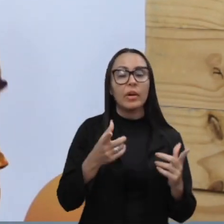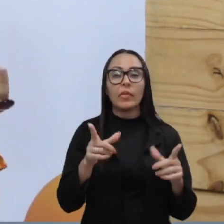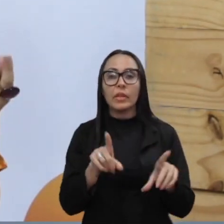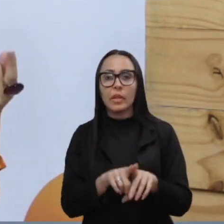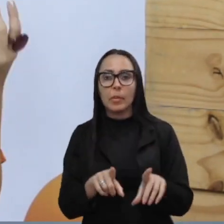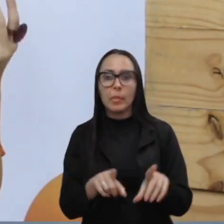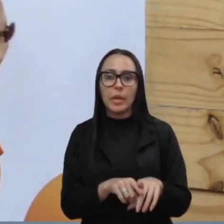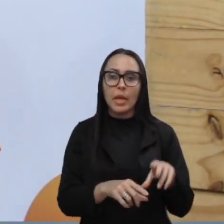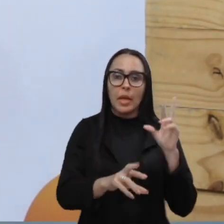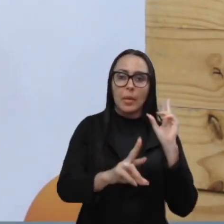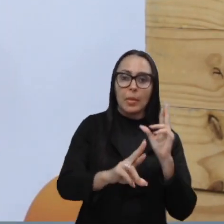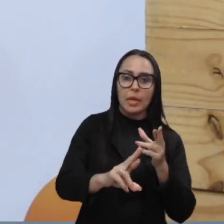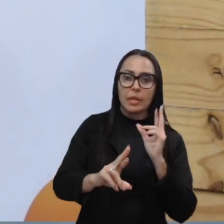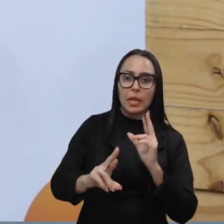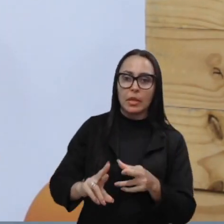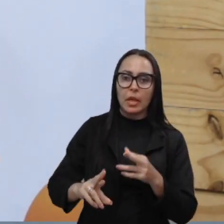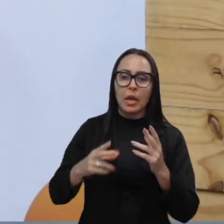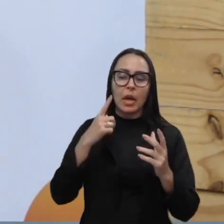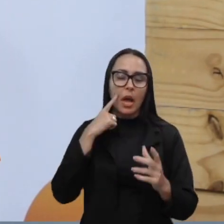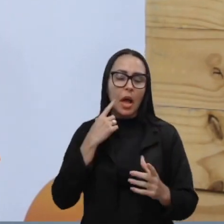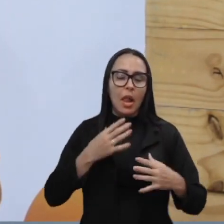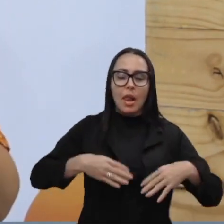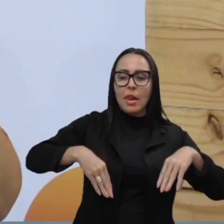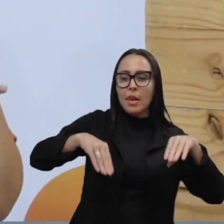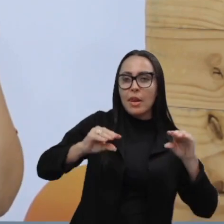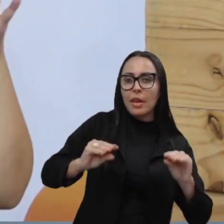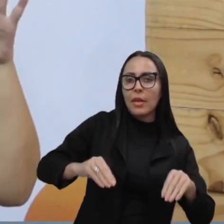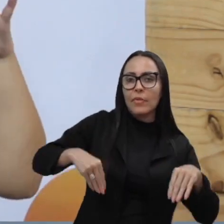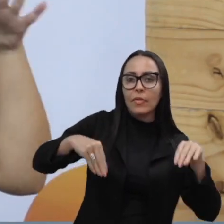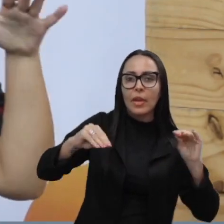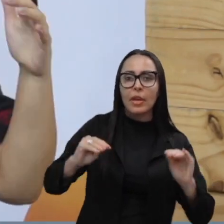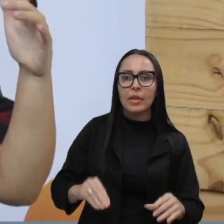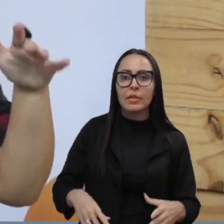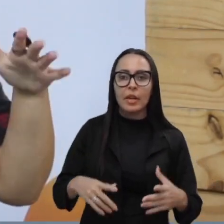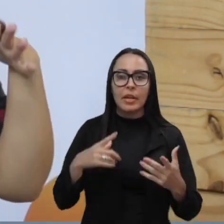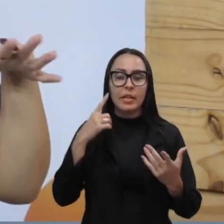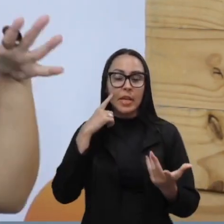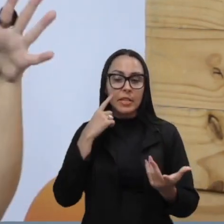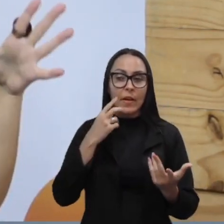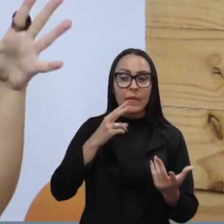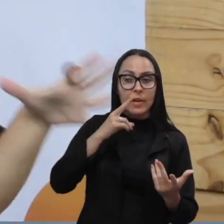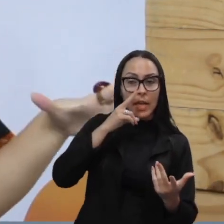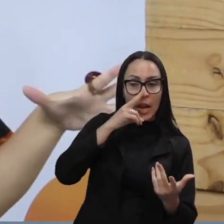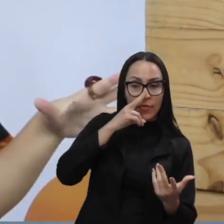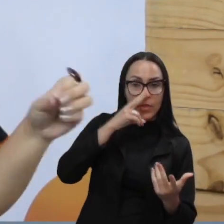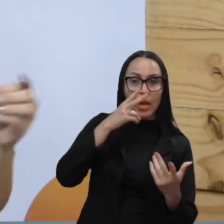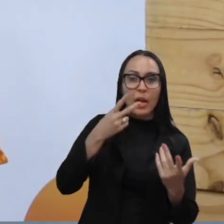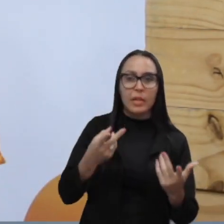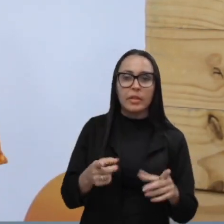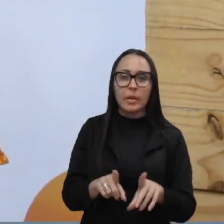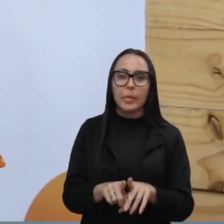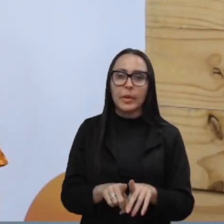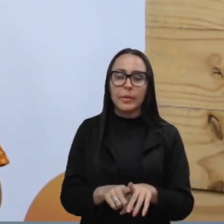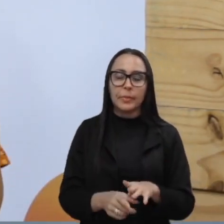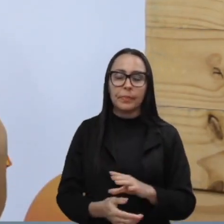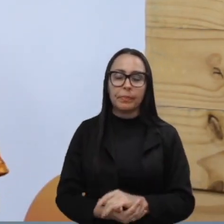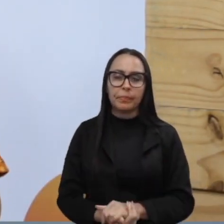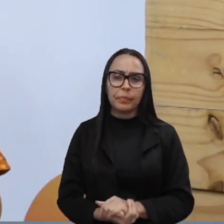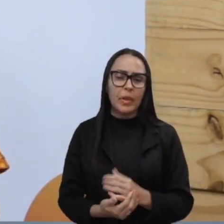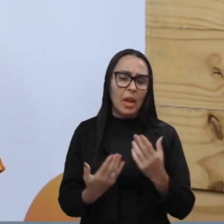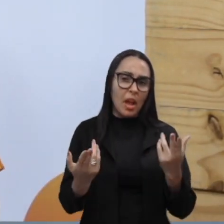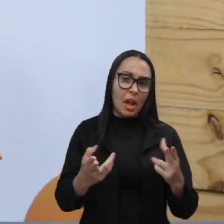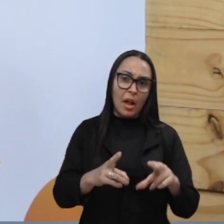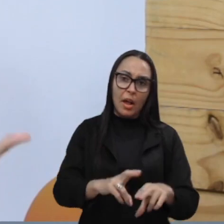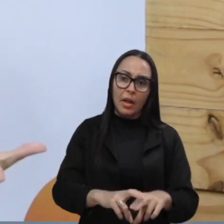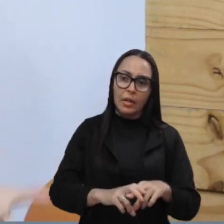a graça, a fluidez, a leveza e essa gravidade, né? Essa falta de gravidade. Os motivos